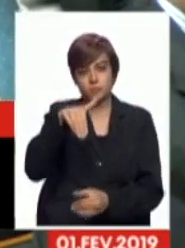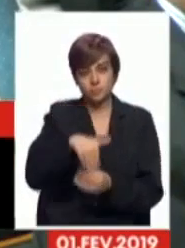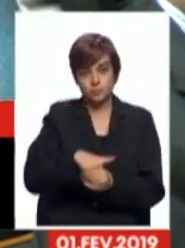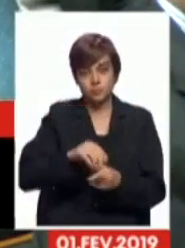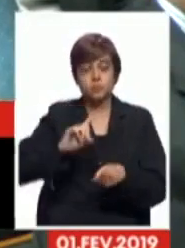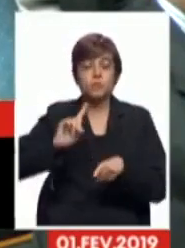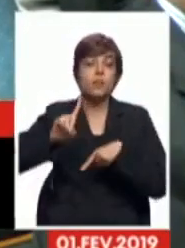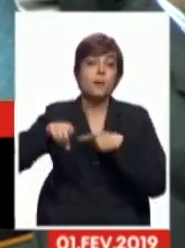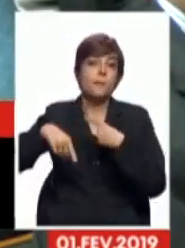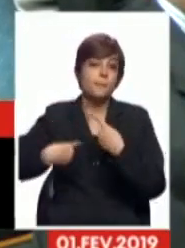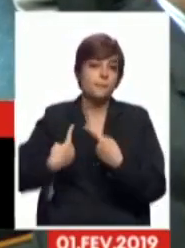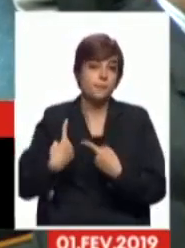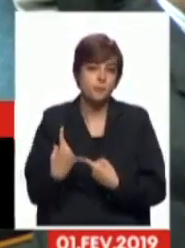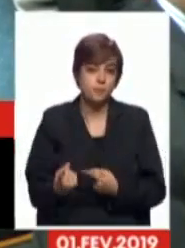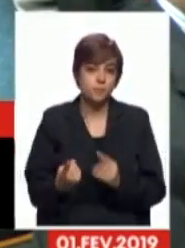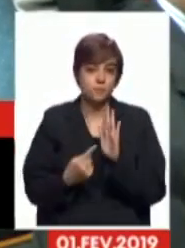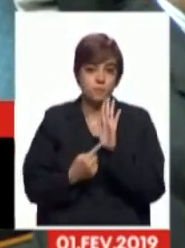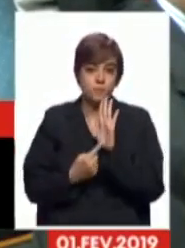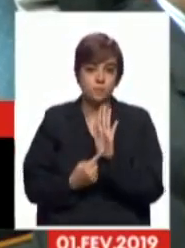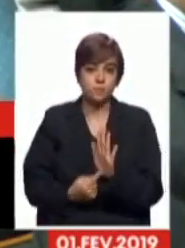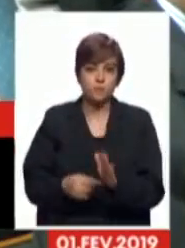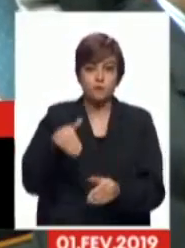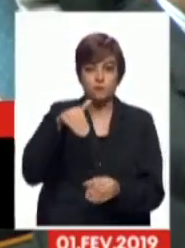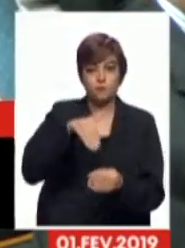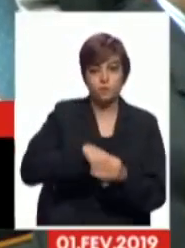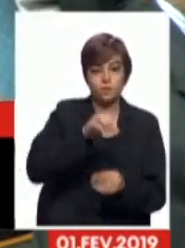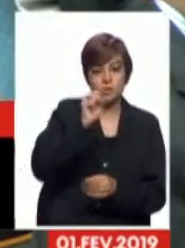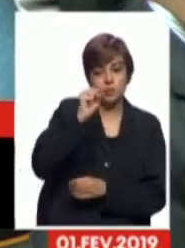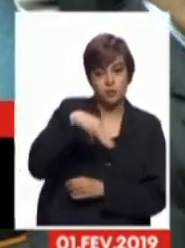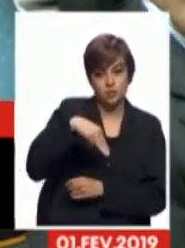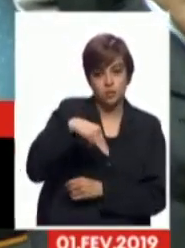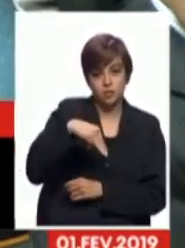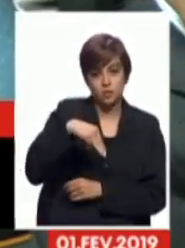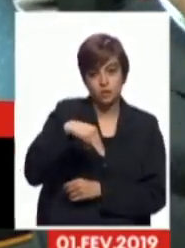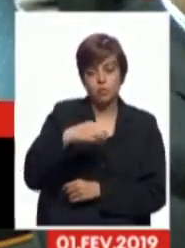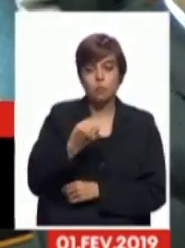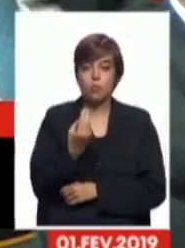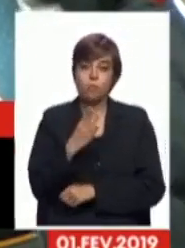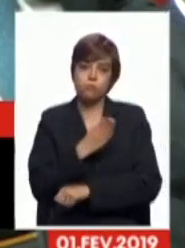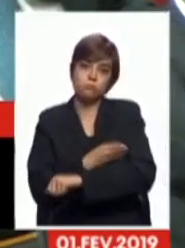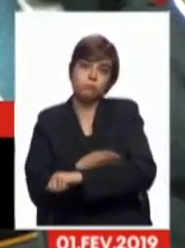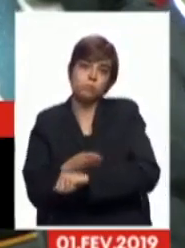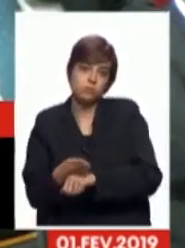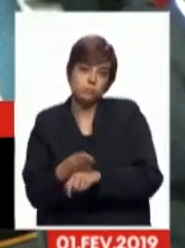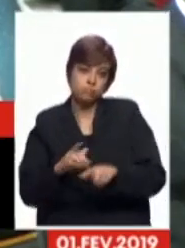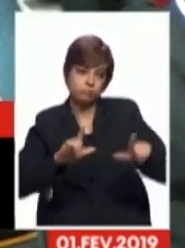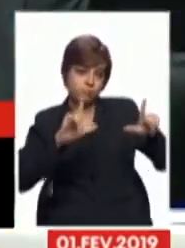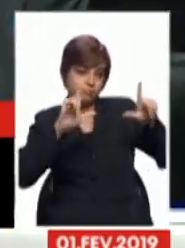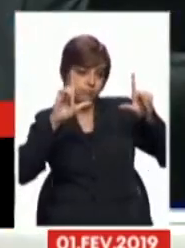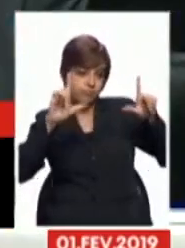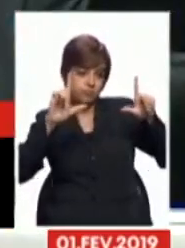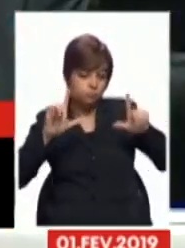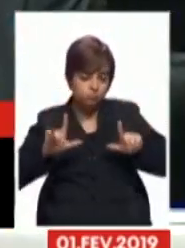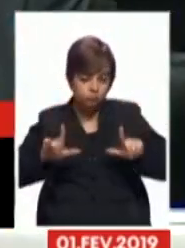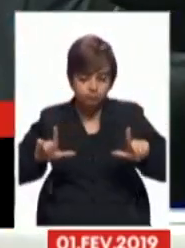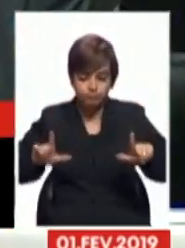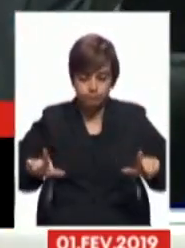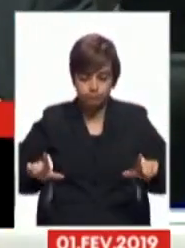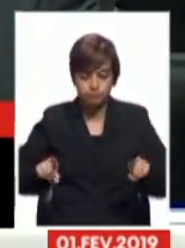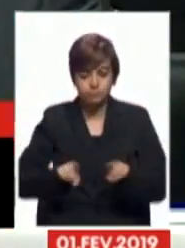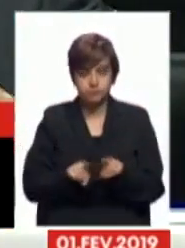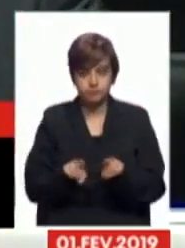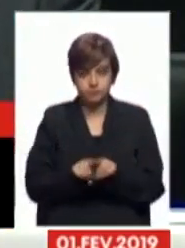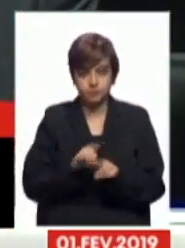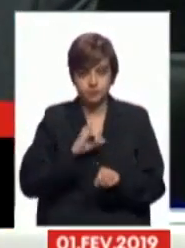seguida, registrar o voto sim ou branco, observando no visor do próprio posto de votação